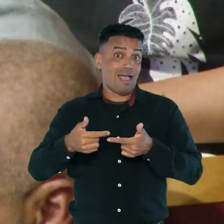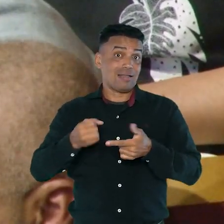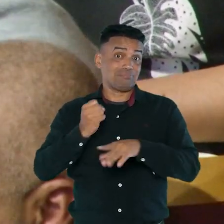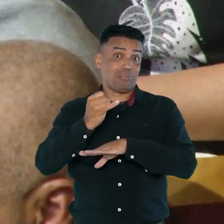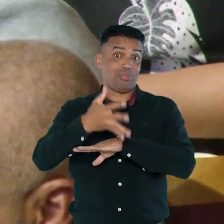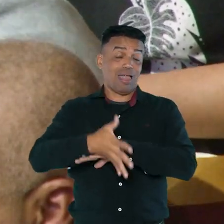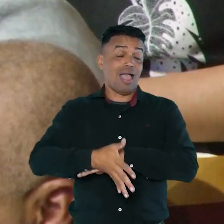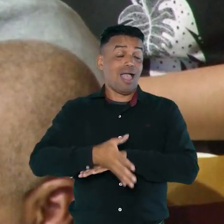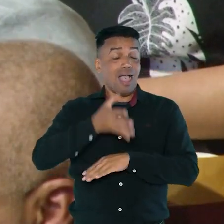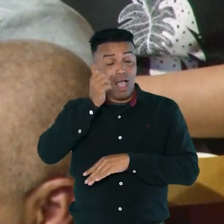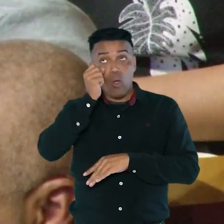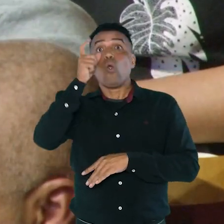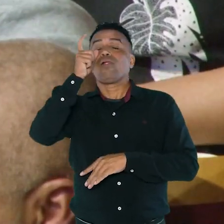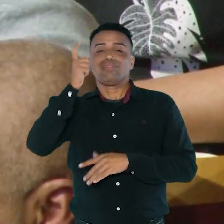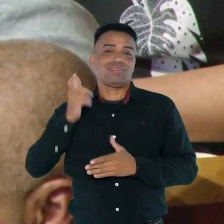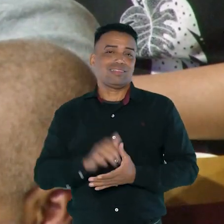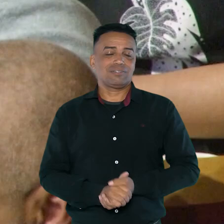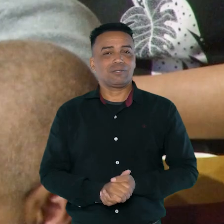Enfim.